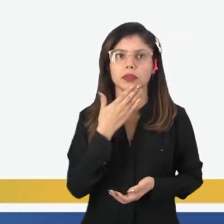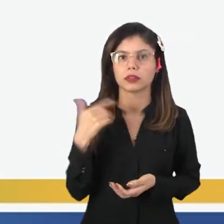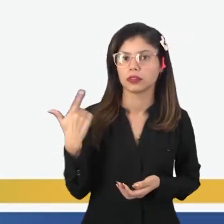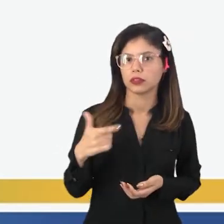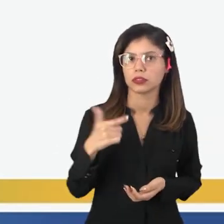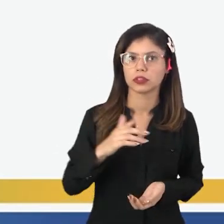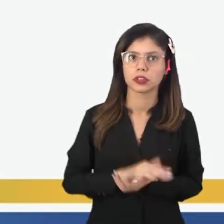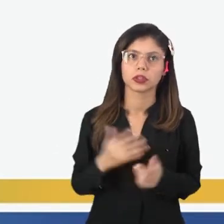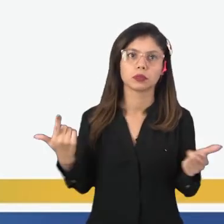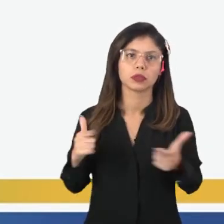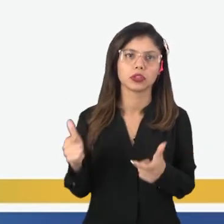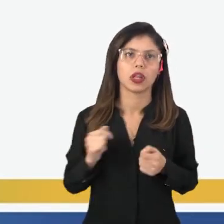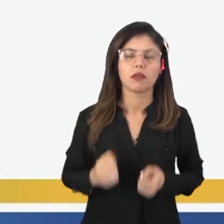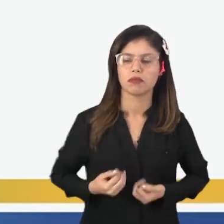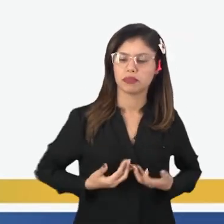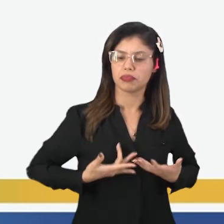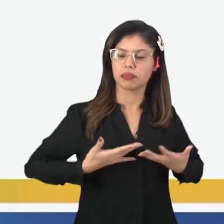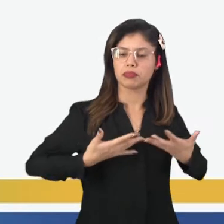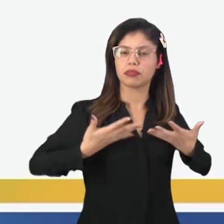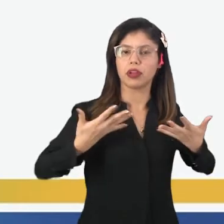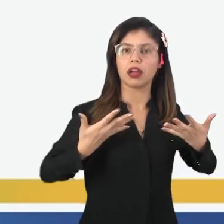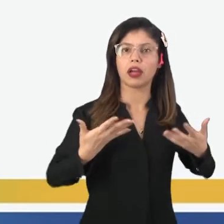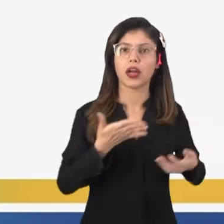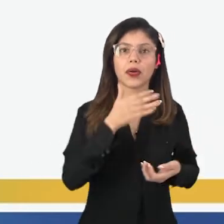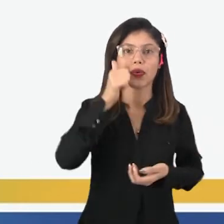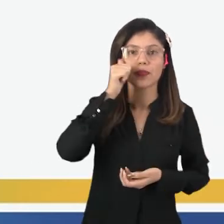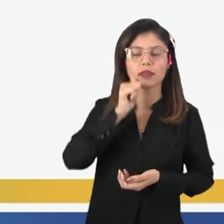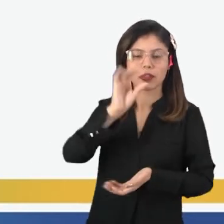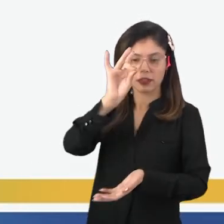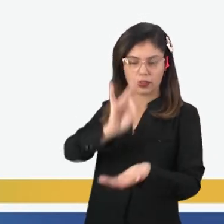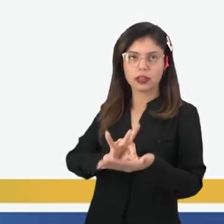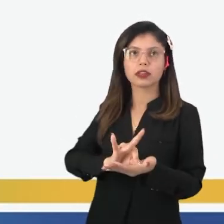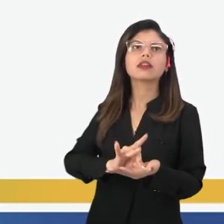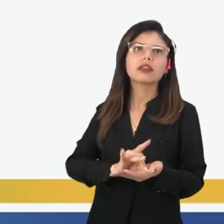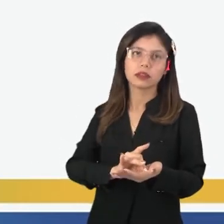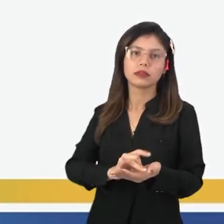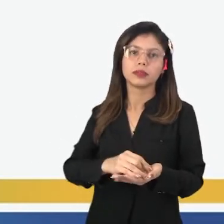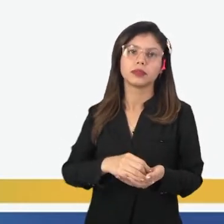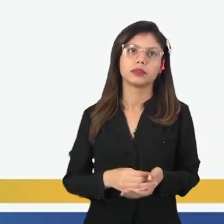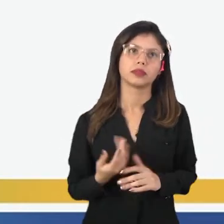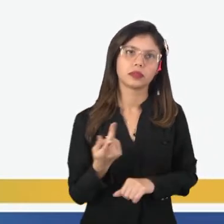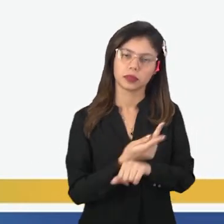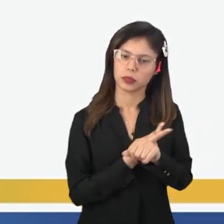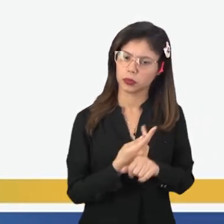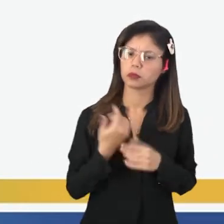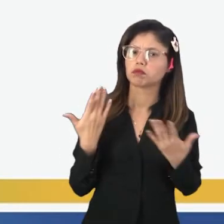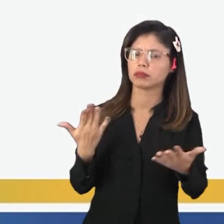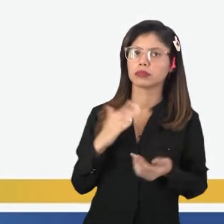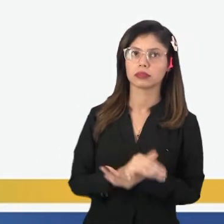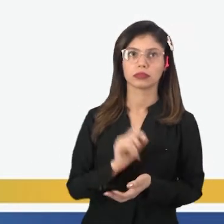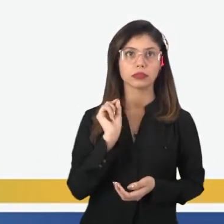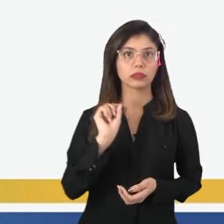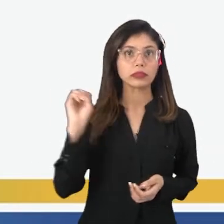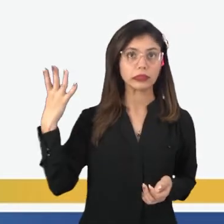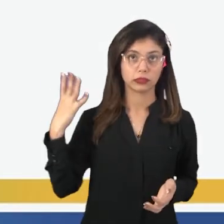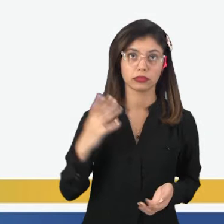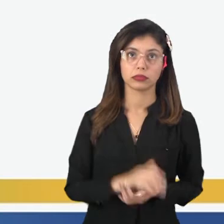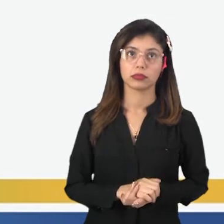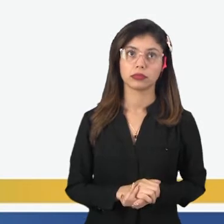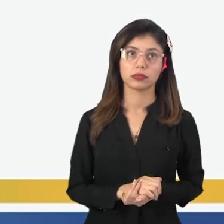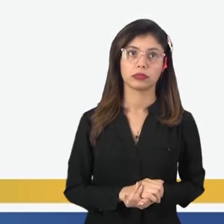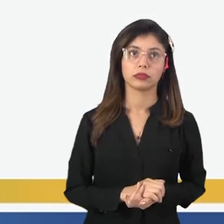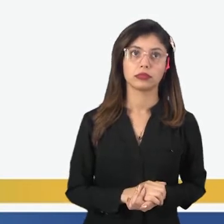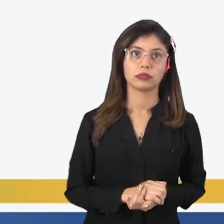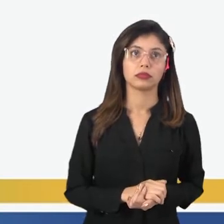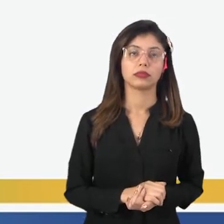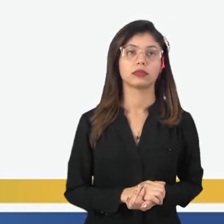não tinha a menor vaidade, a Amélia que era mulher de verdade. Essa música ainda é muito propagada. Aí o que aconteceu? Veio